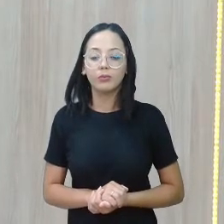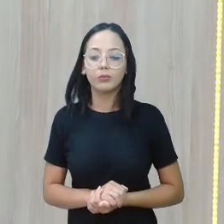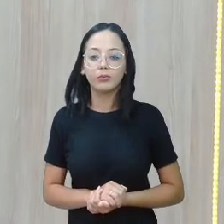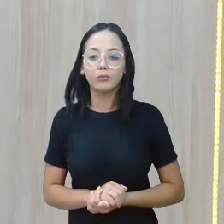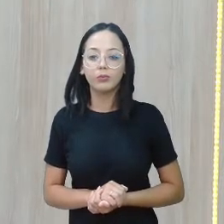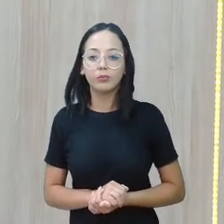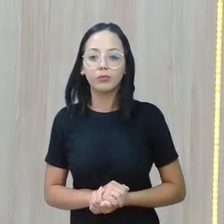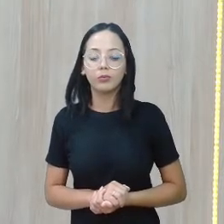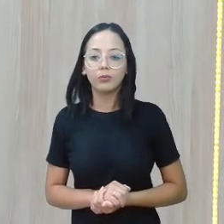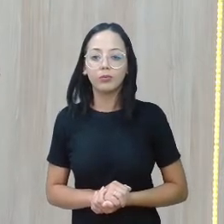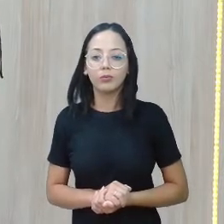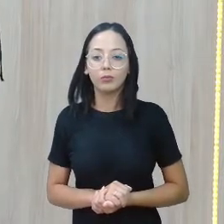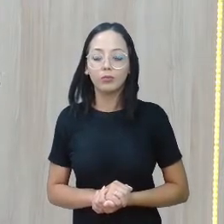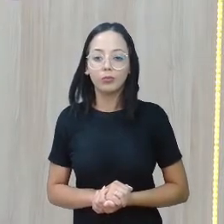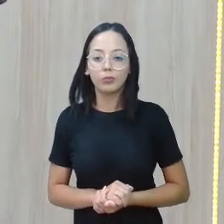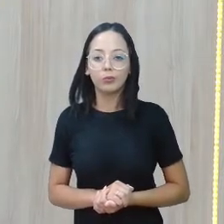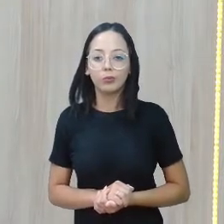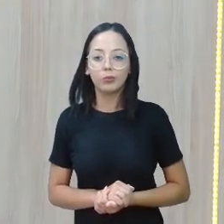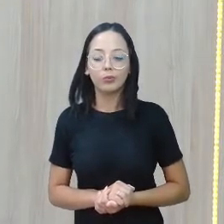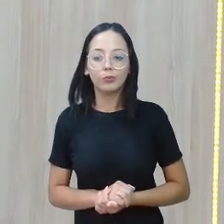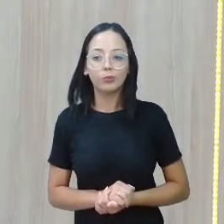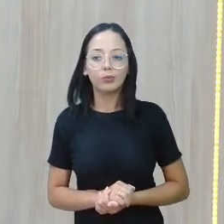arrastão.